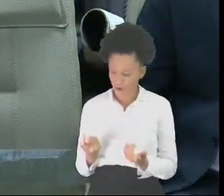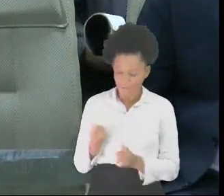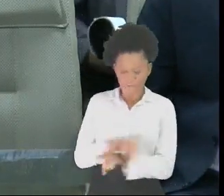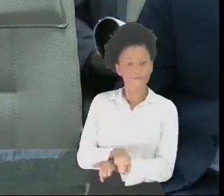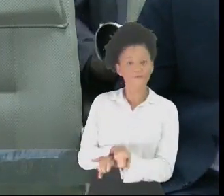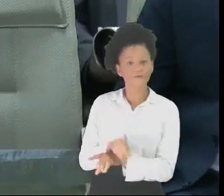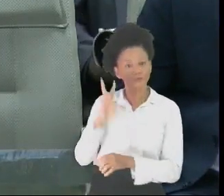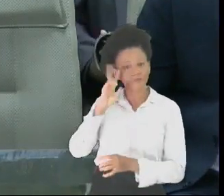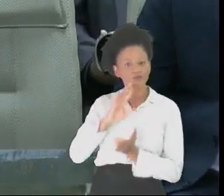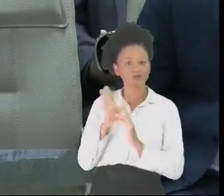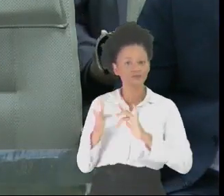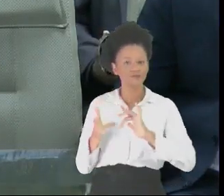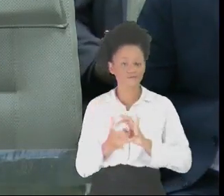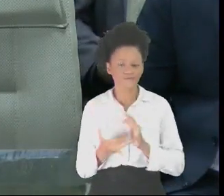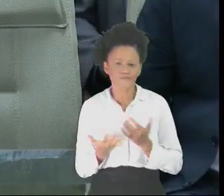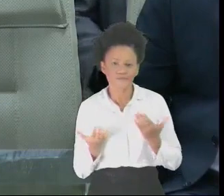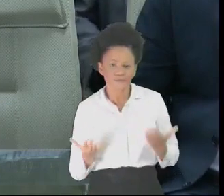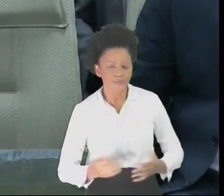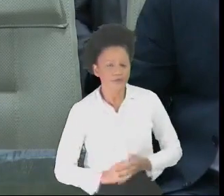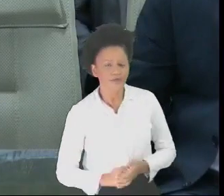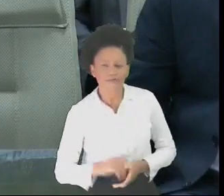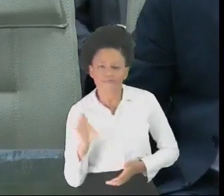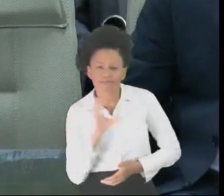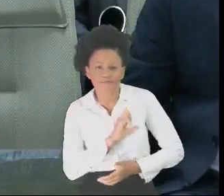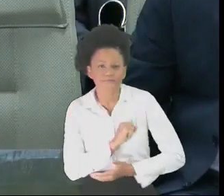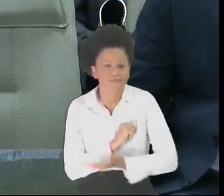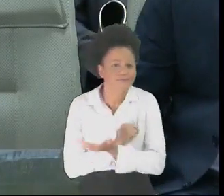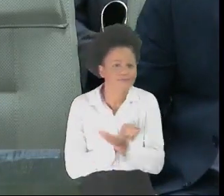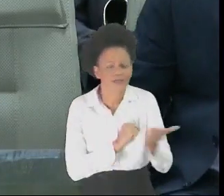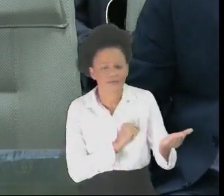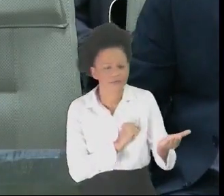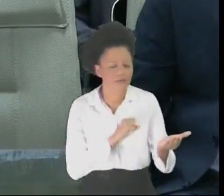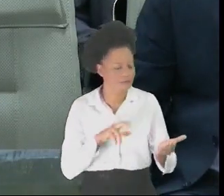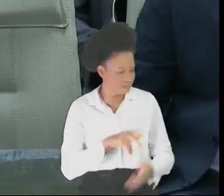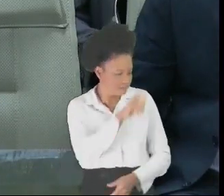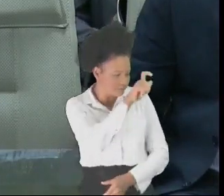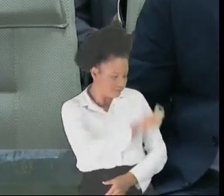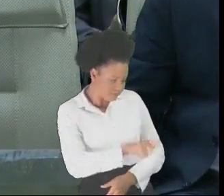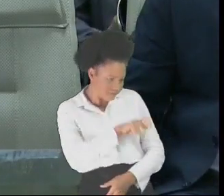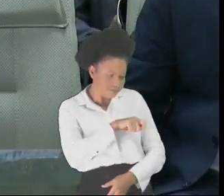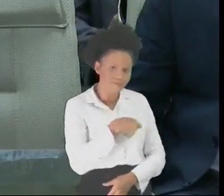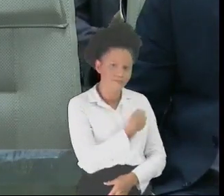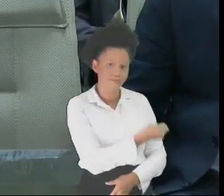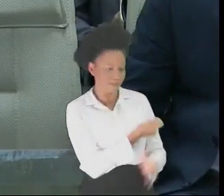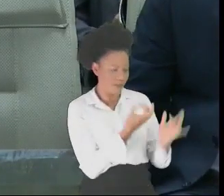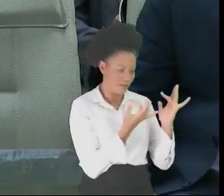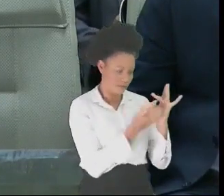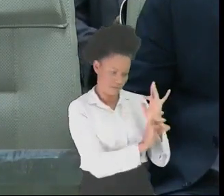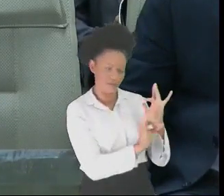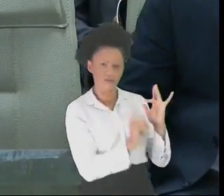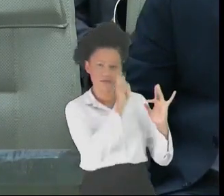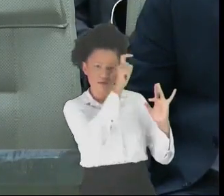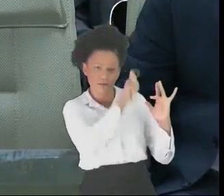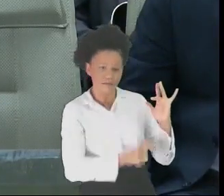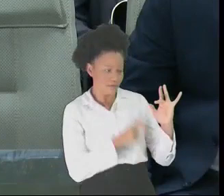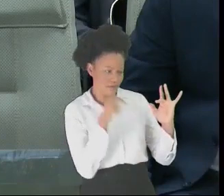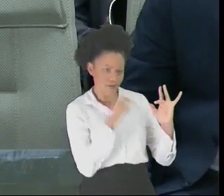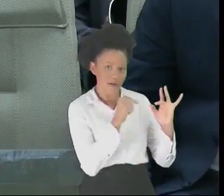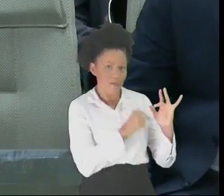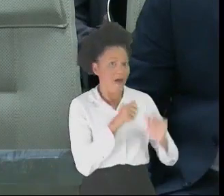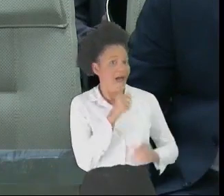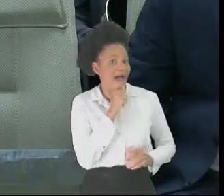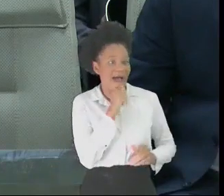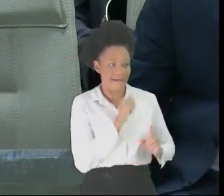Jesus. E, meus amados irmãos, esse indivíduo, nós aprendemos que ele não